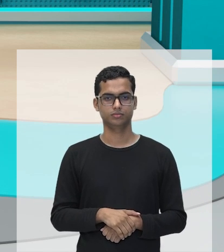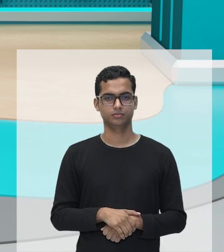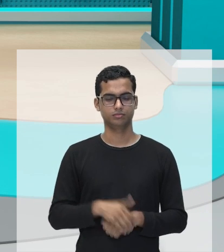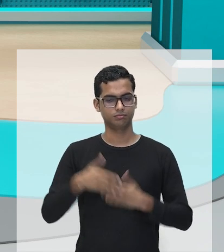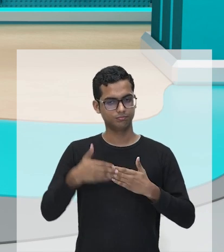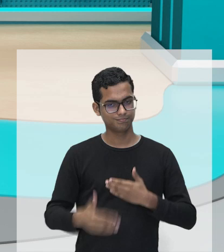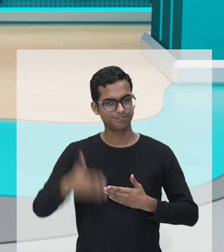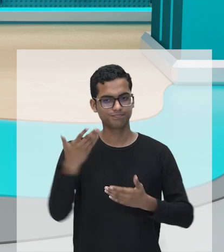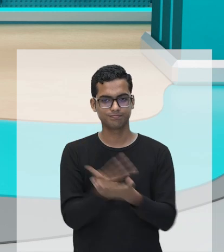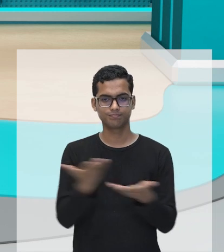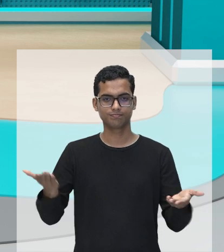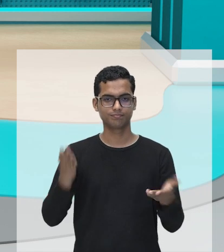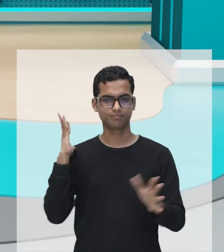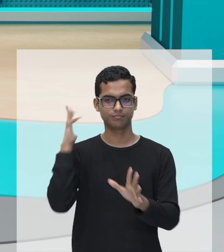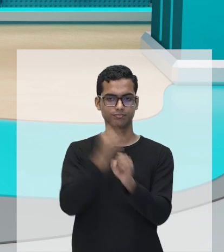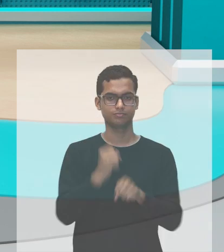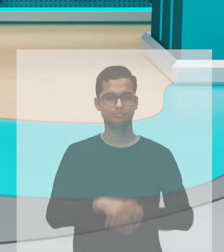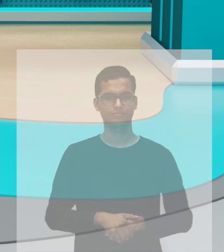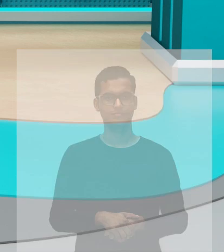dar início à nossa revisão.